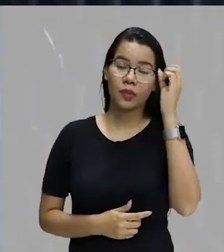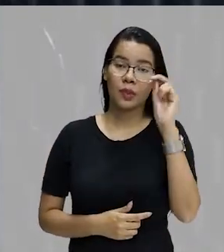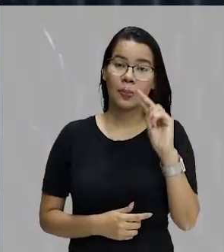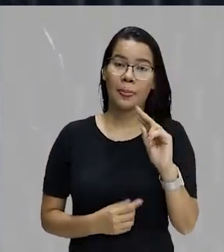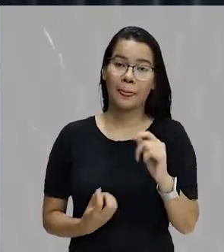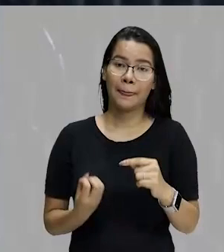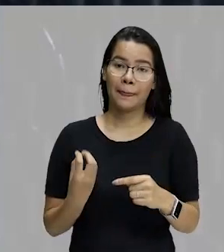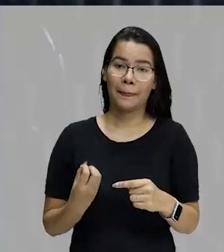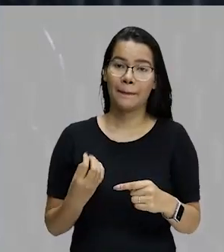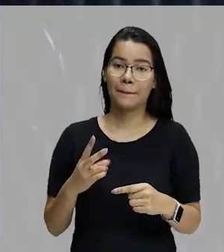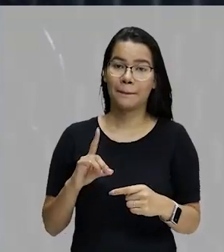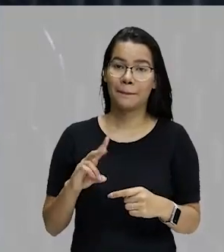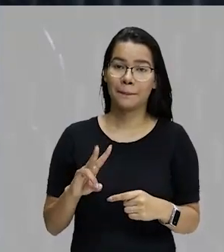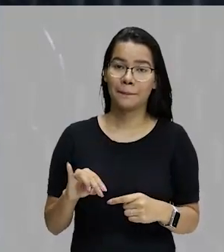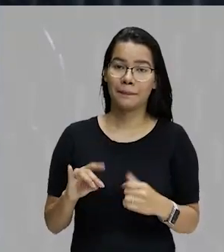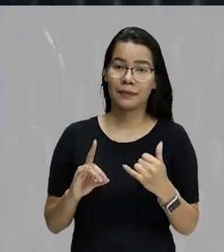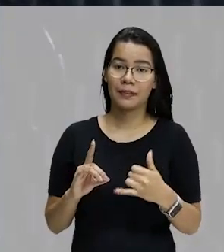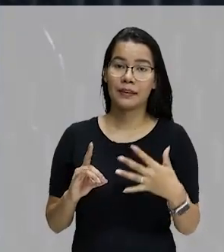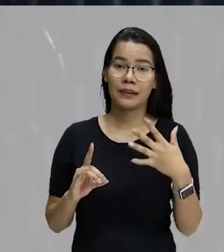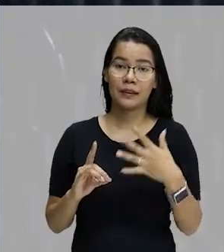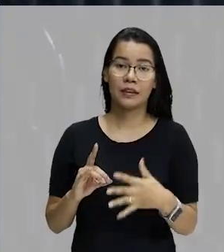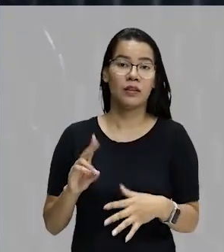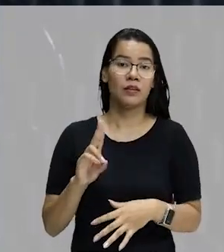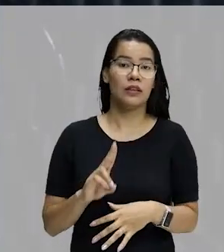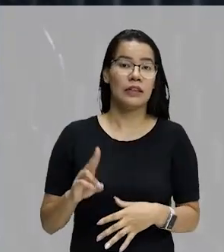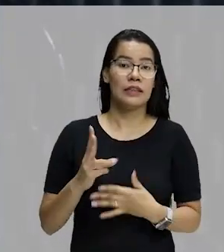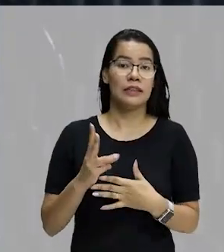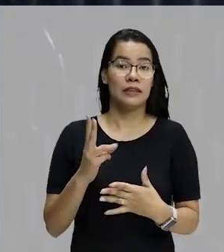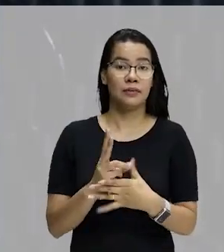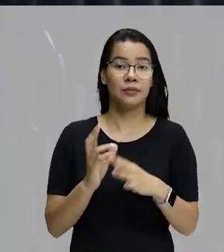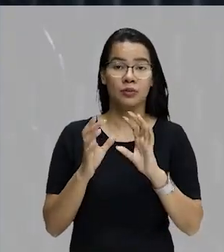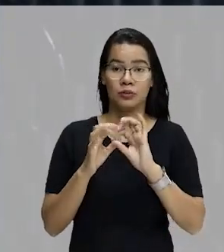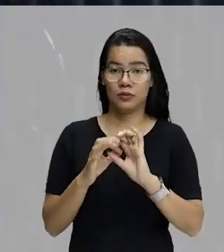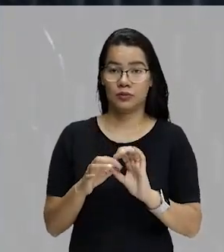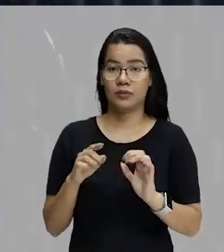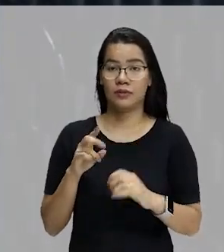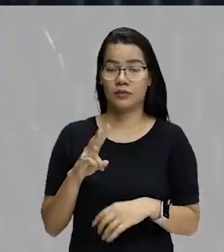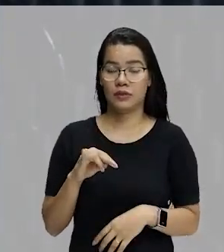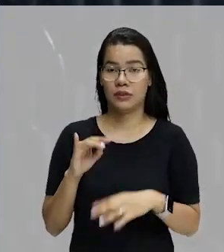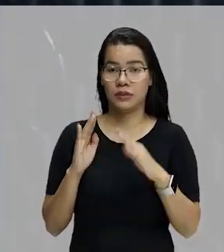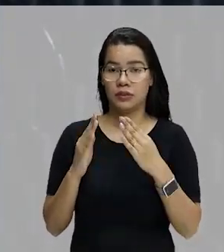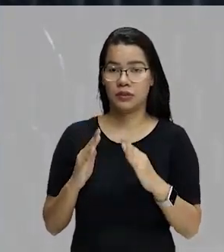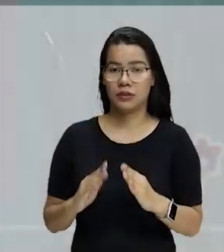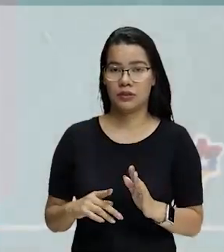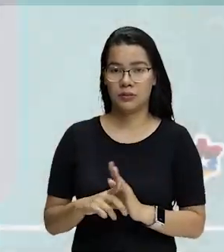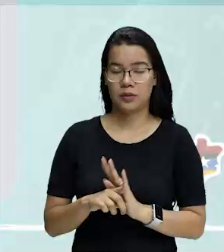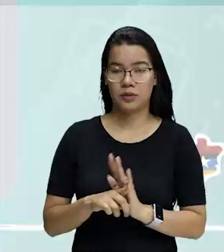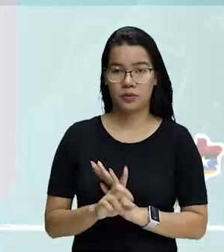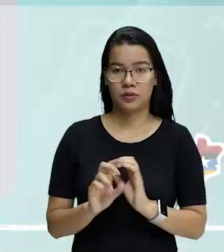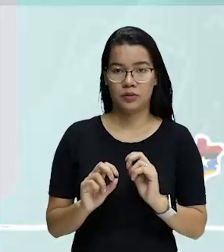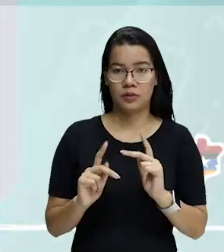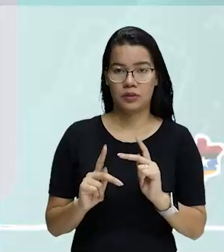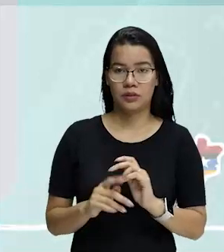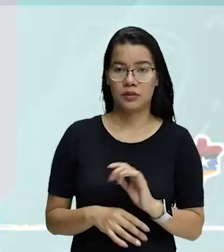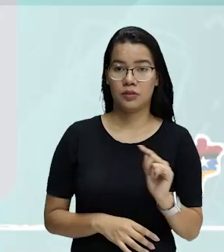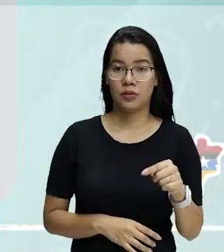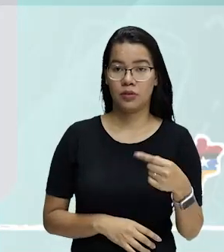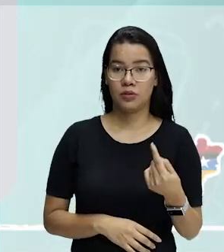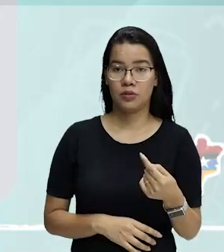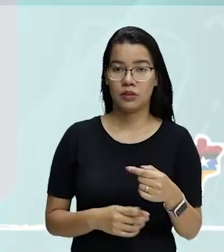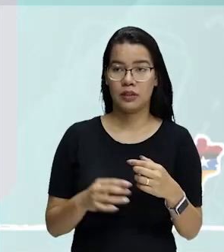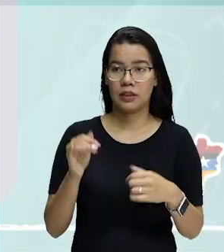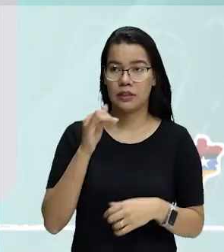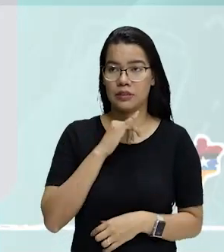que vai te determinar essa utilização é sempre o contexto, tá? Quando você analisar a pergunta. Outros exemplos